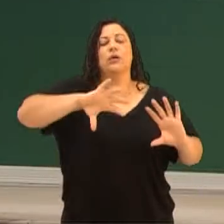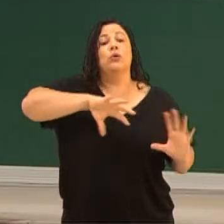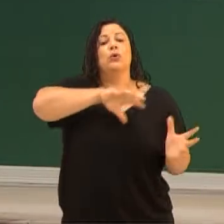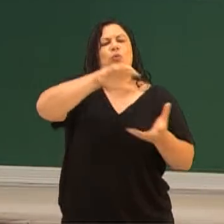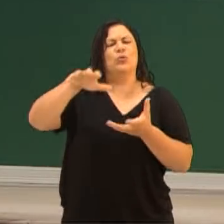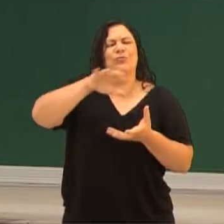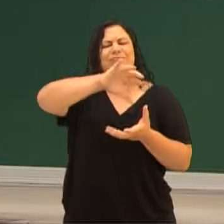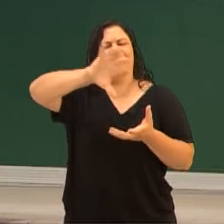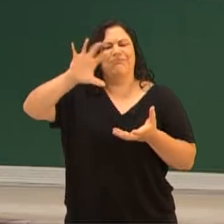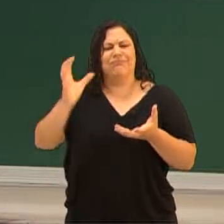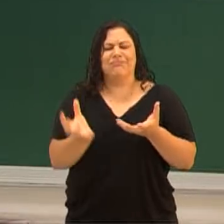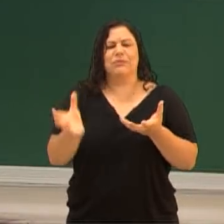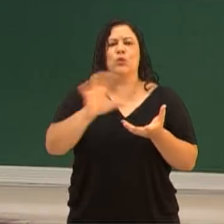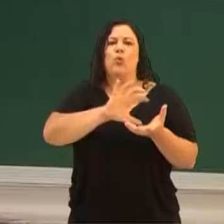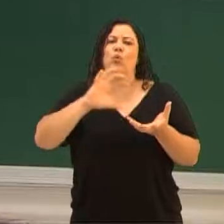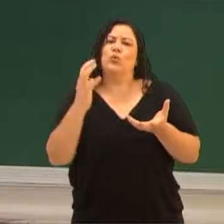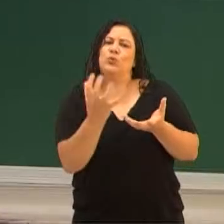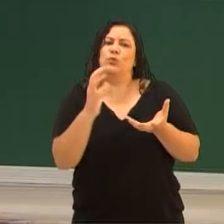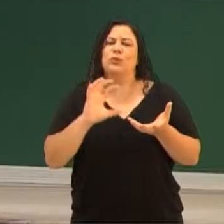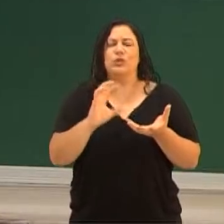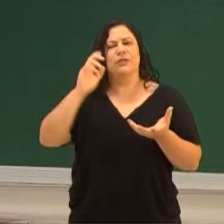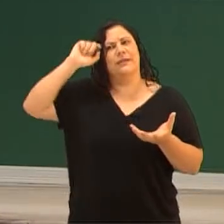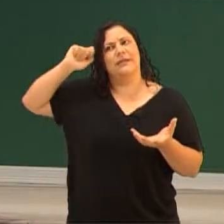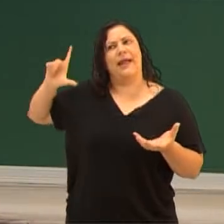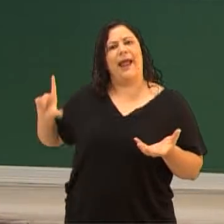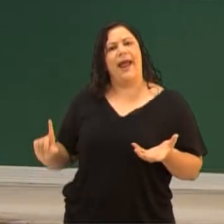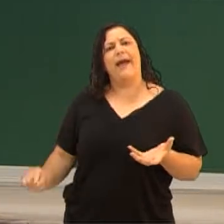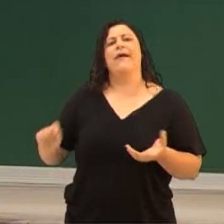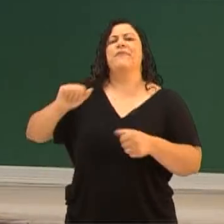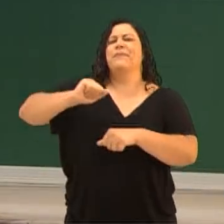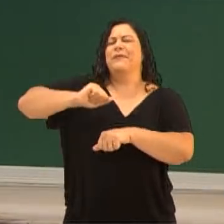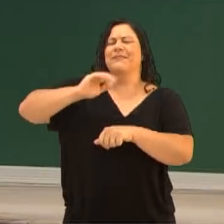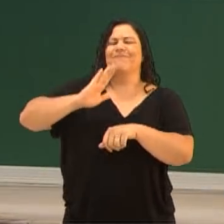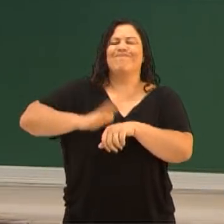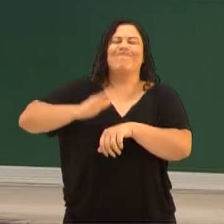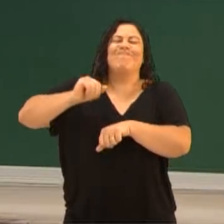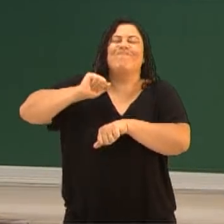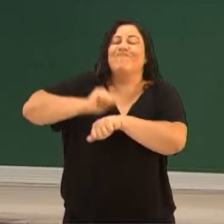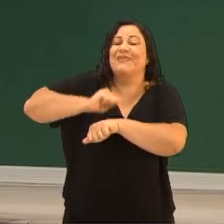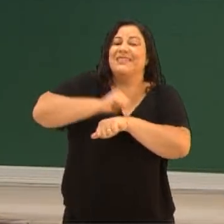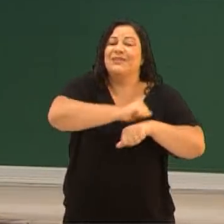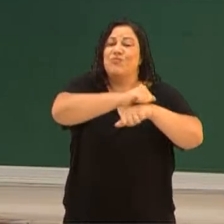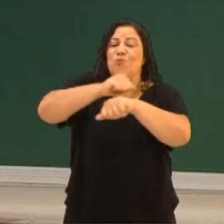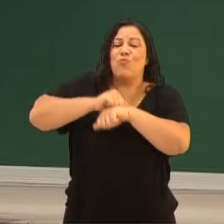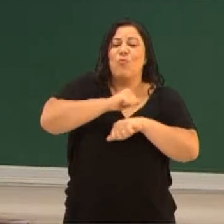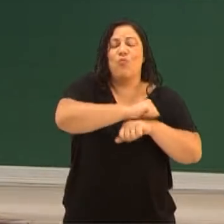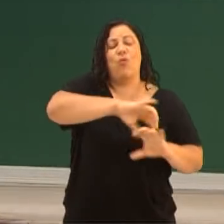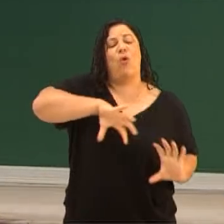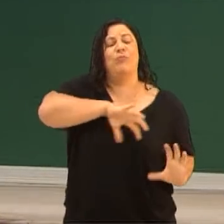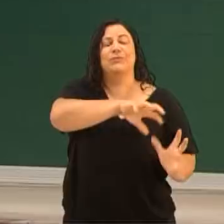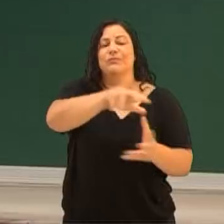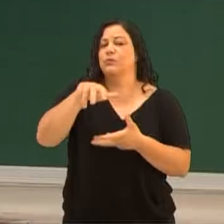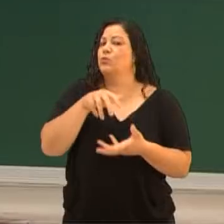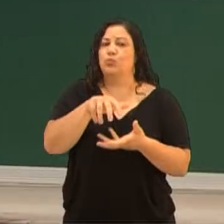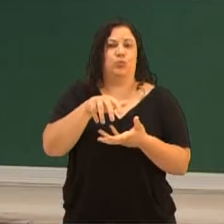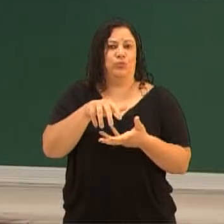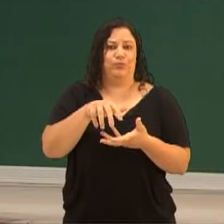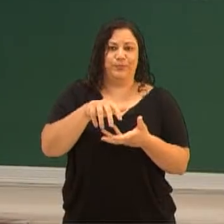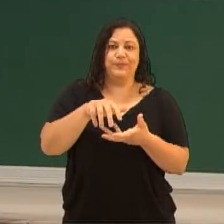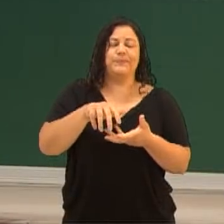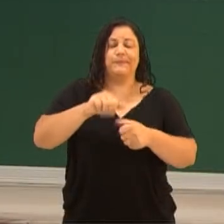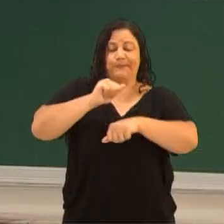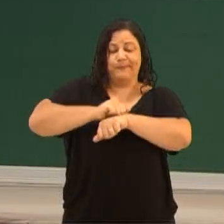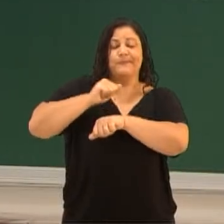mundo. Isso, infelizmente, é o resultado do colonialismo, das epidemias que